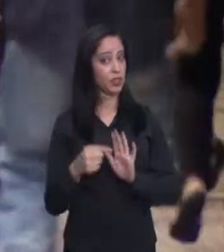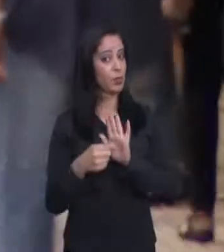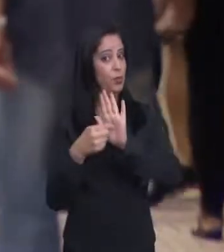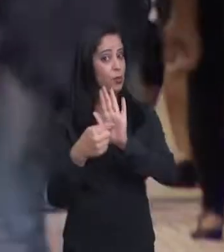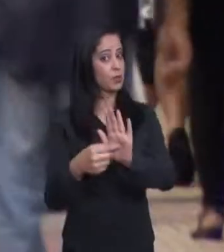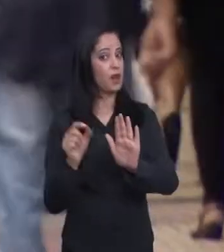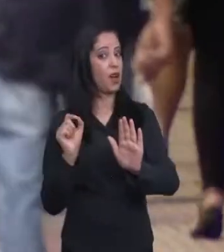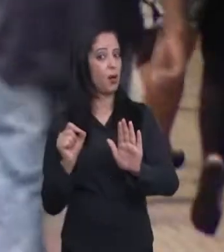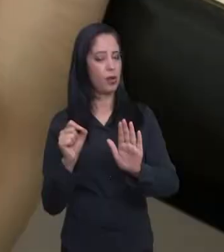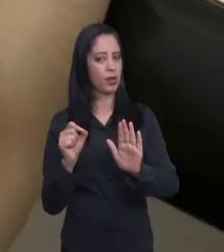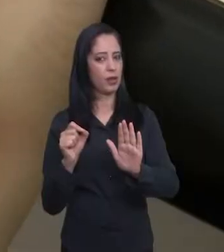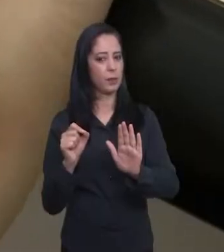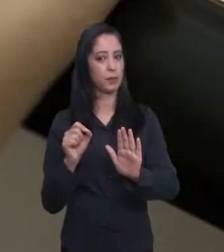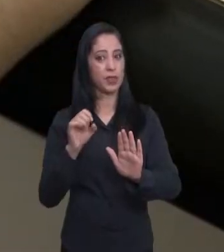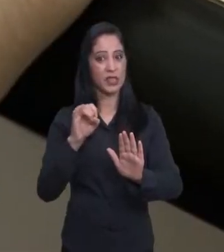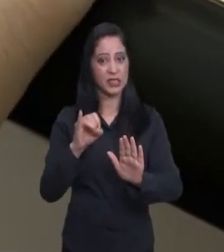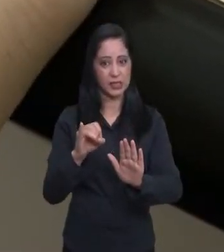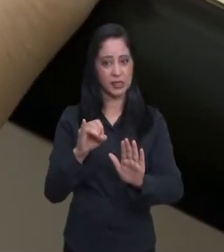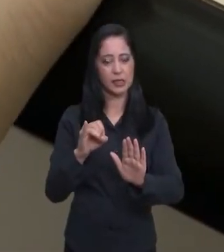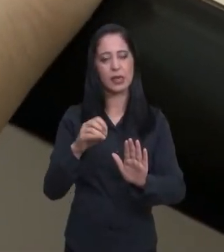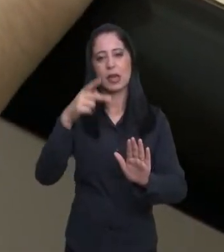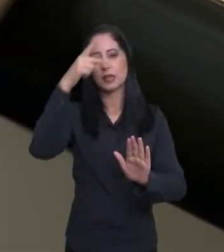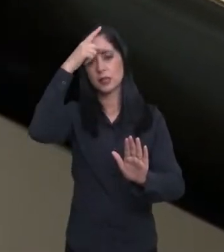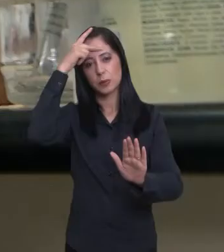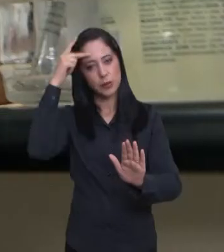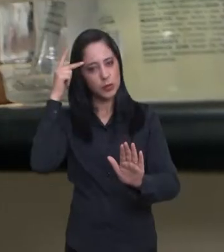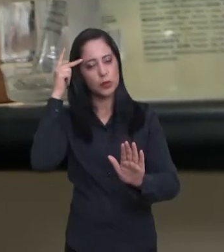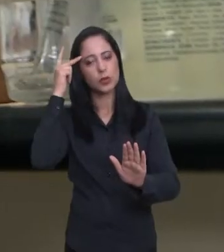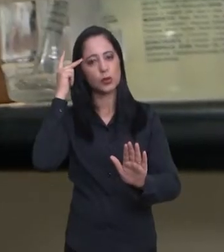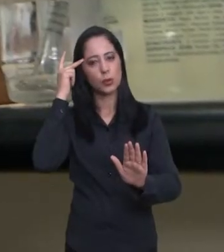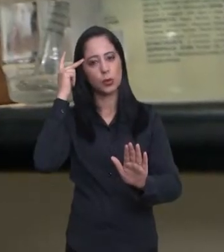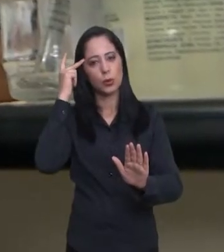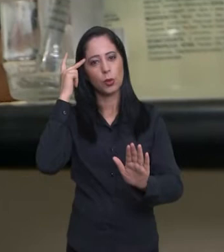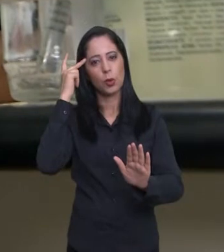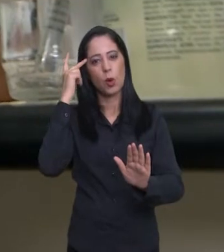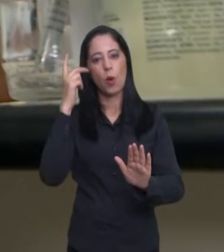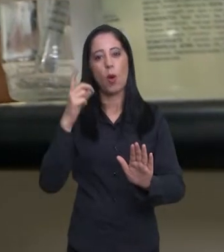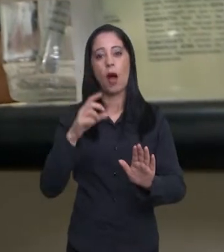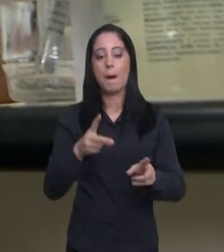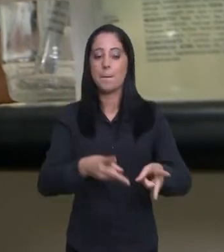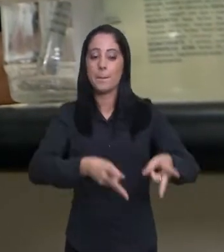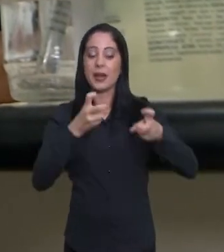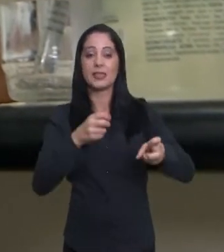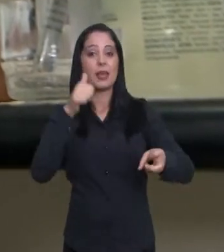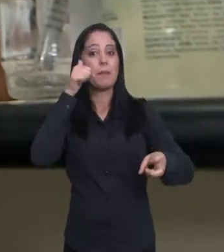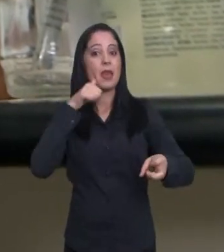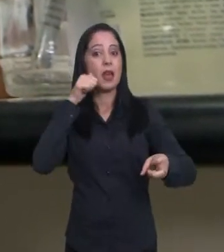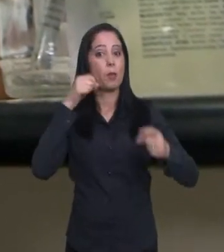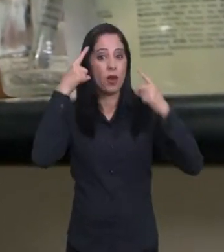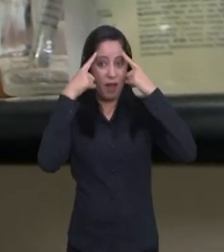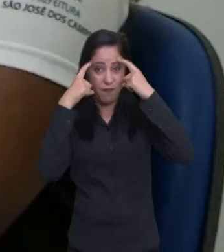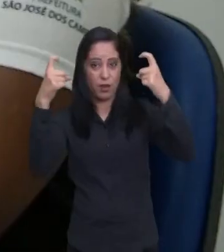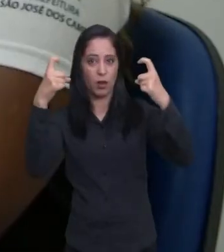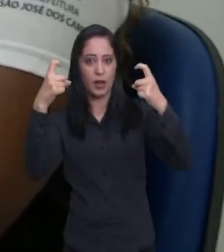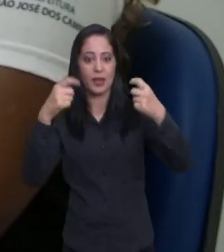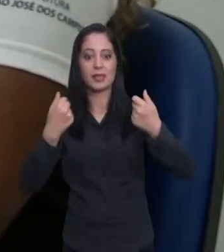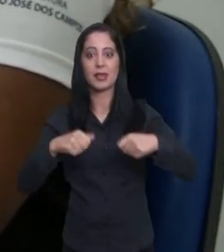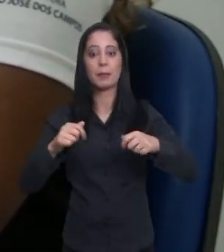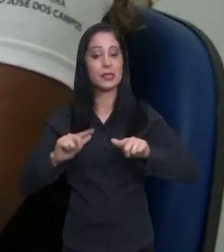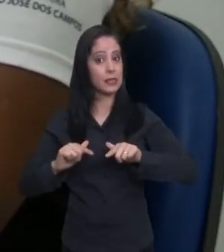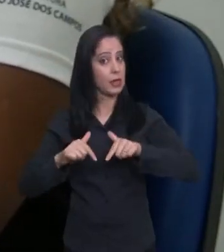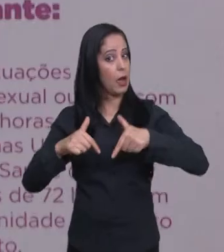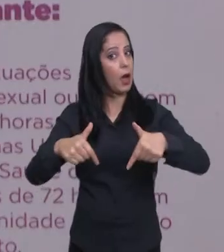um ponto importante a ser destacado é que aqueles que convivem direto ou indiretamente com uma mulher vítima de violência